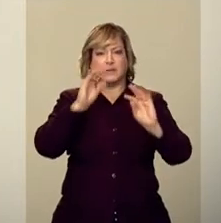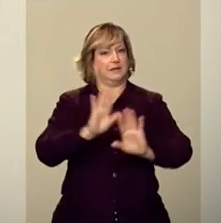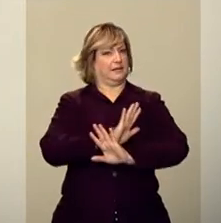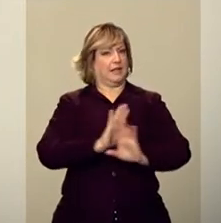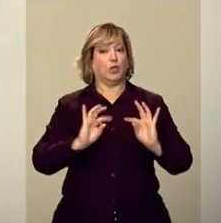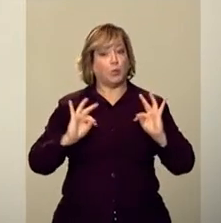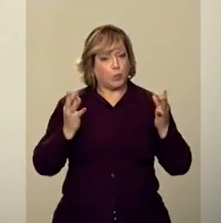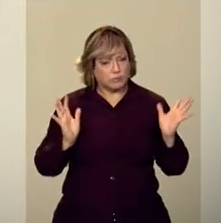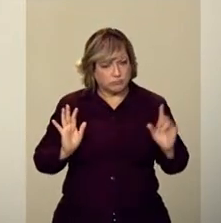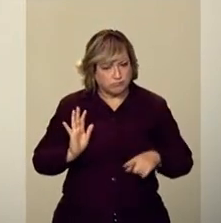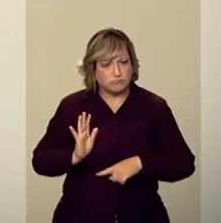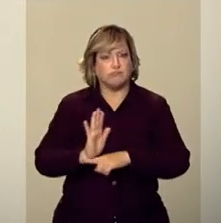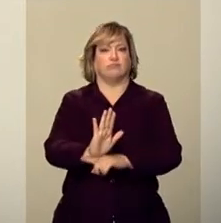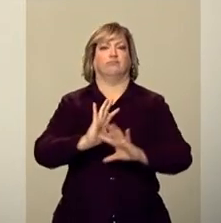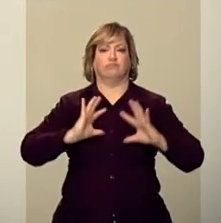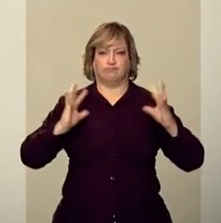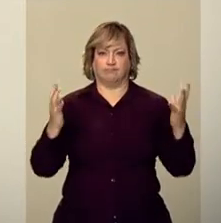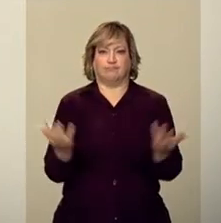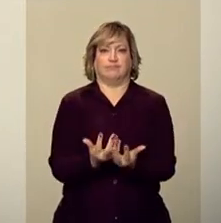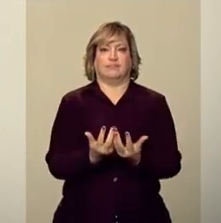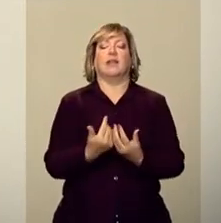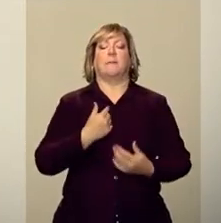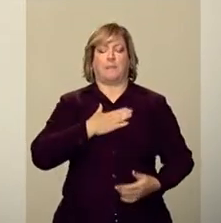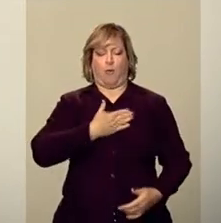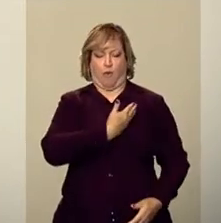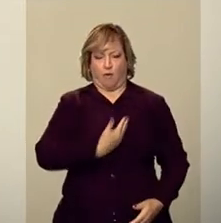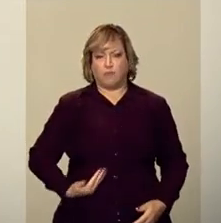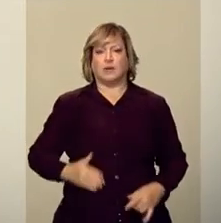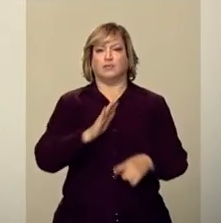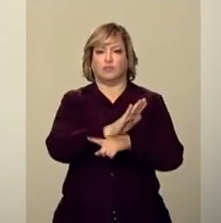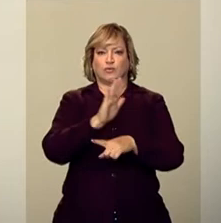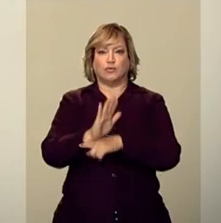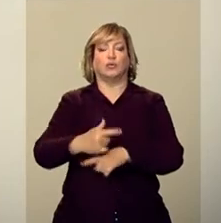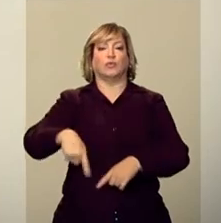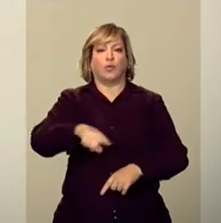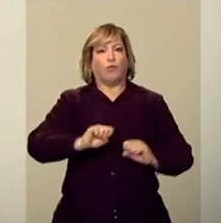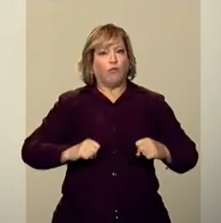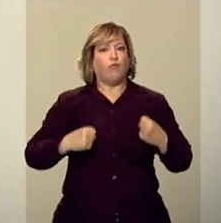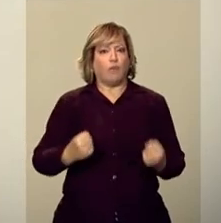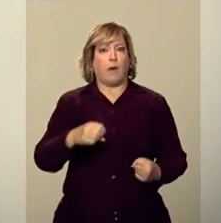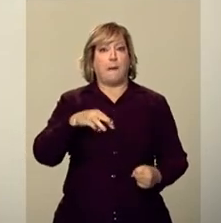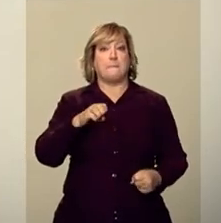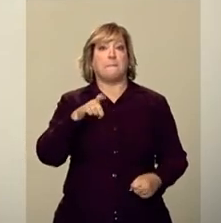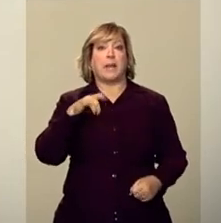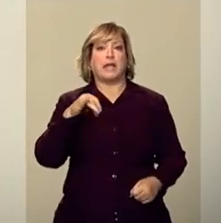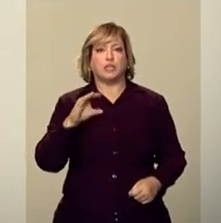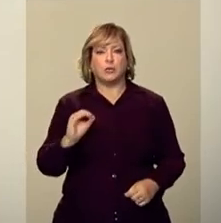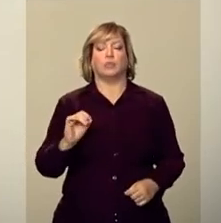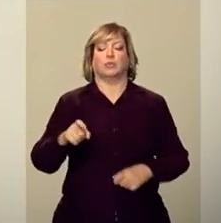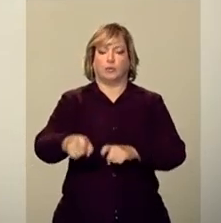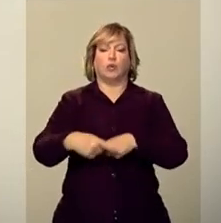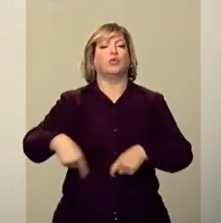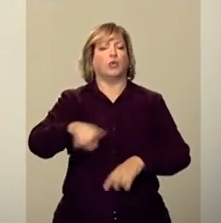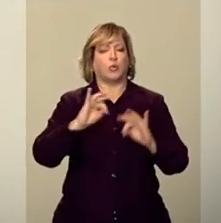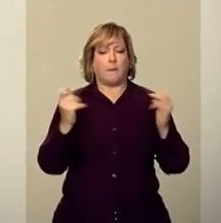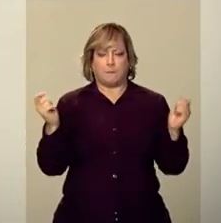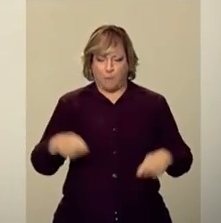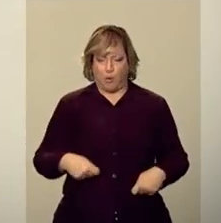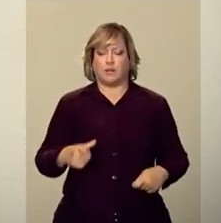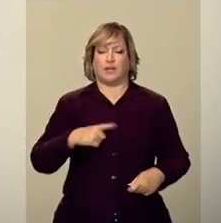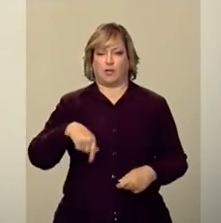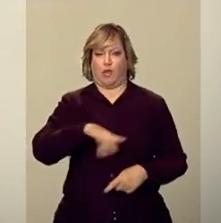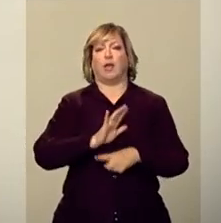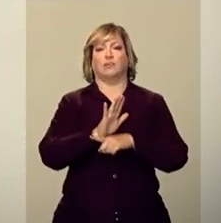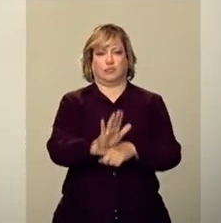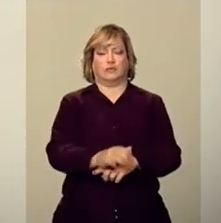reconhece a força e a capacidade dos nossos médiuns agricultores e todos eles podem contar com o nosso